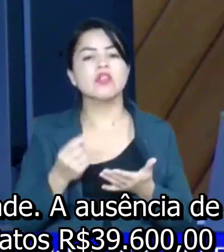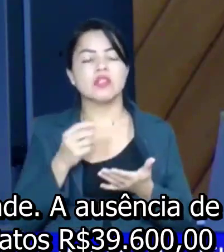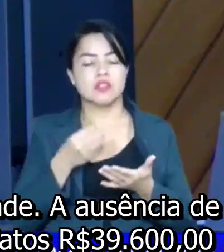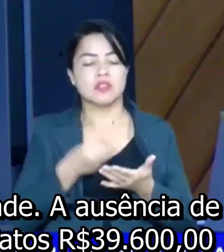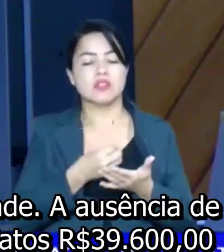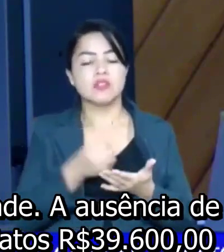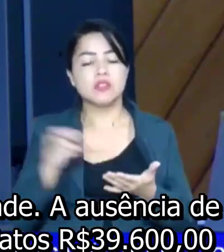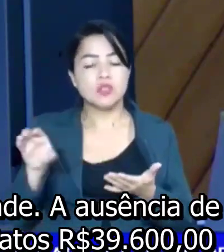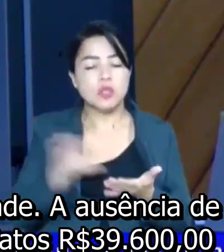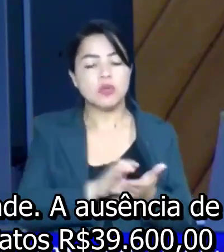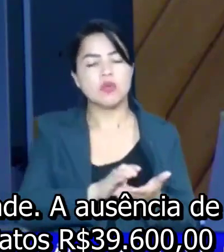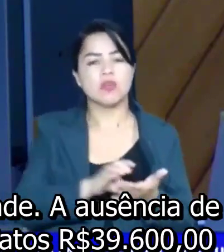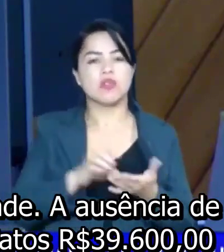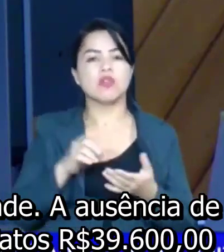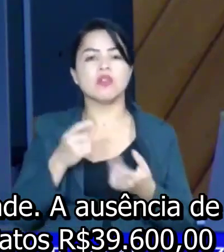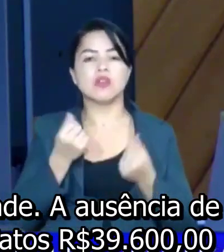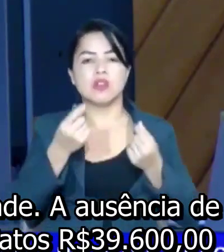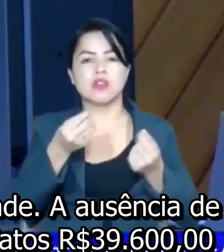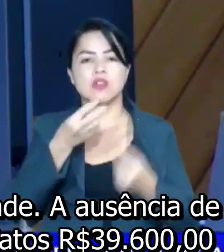de candidatos,